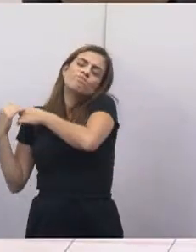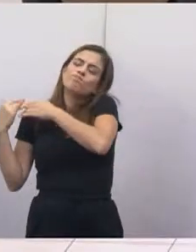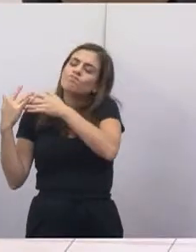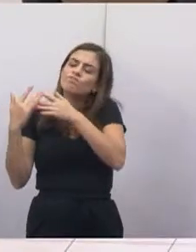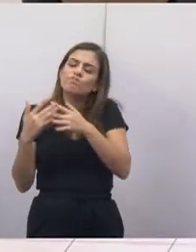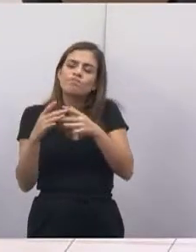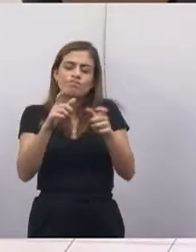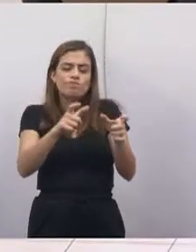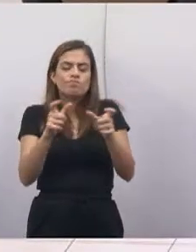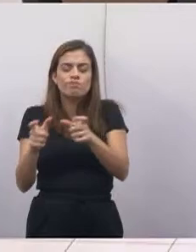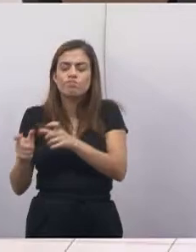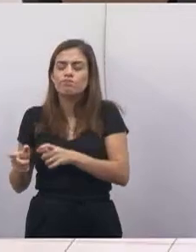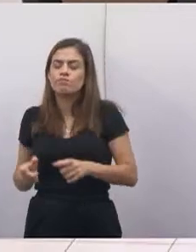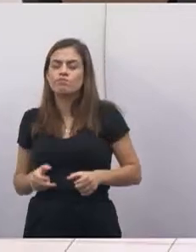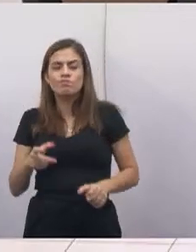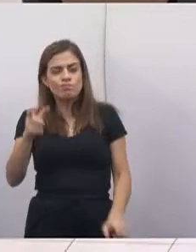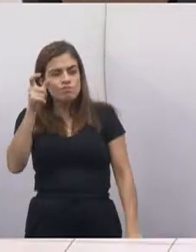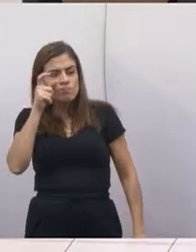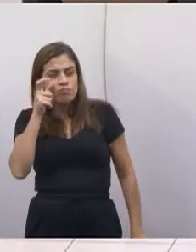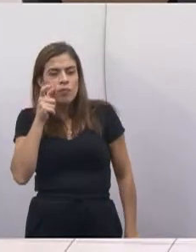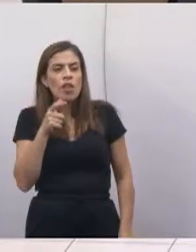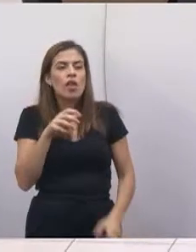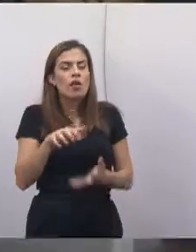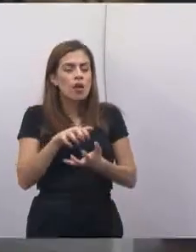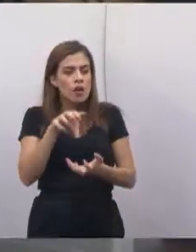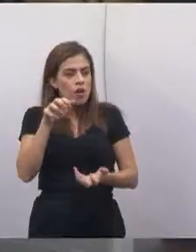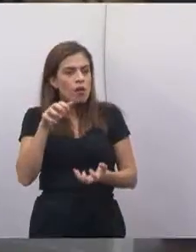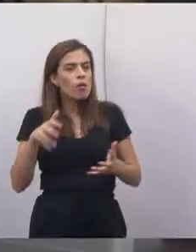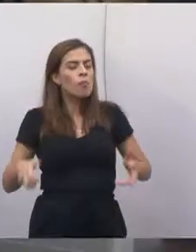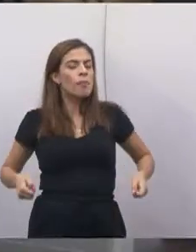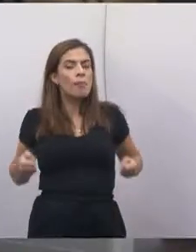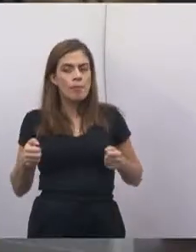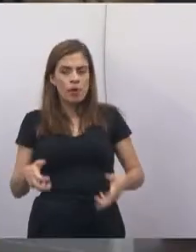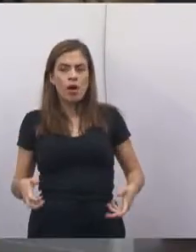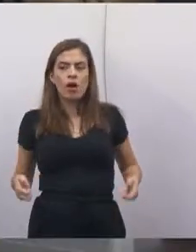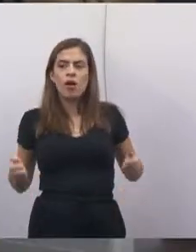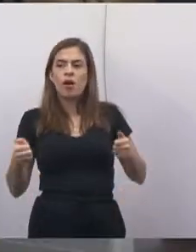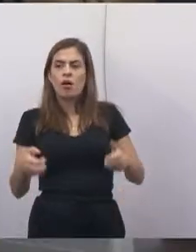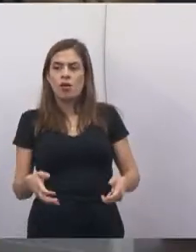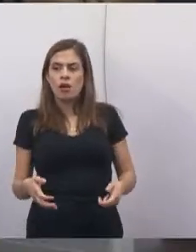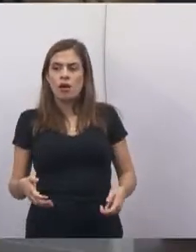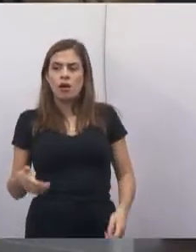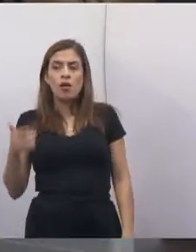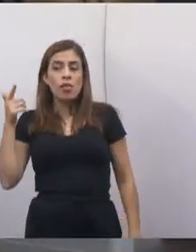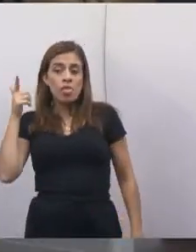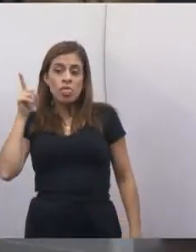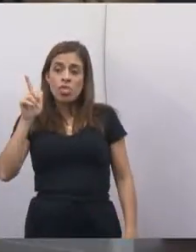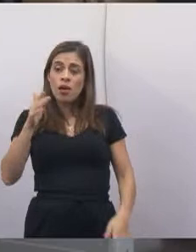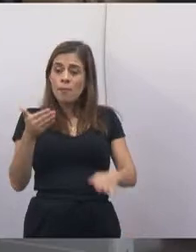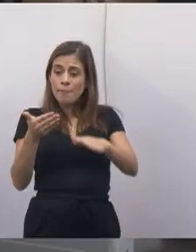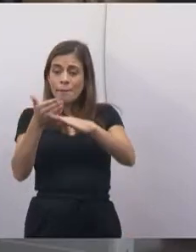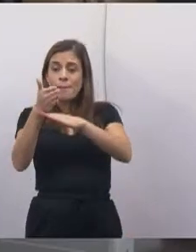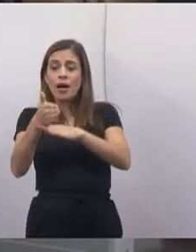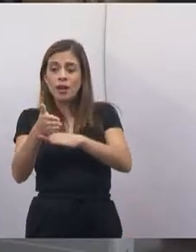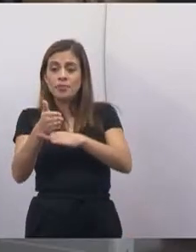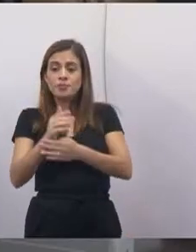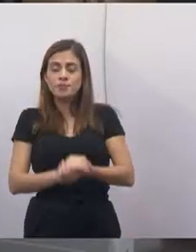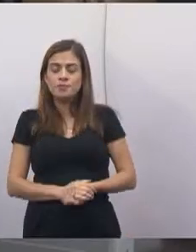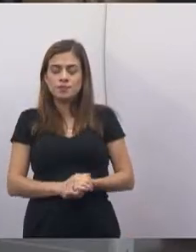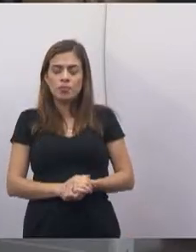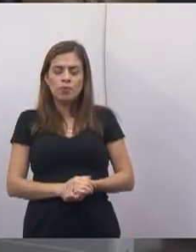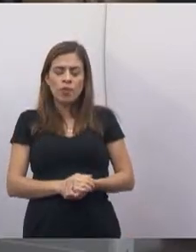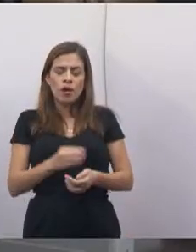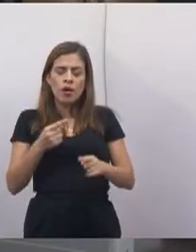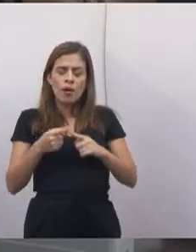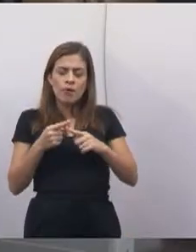locais que a gente observa em que o idoso, em que o cadeirante não pode acessar por falta desse